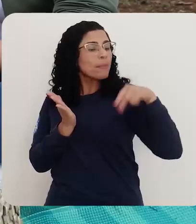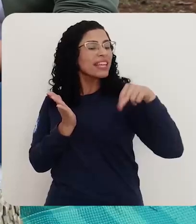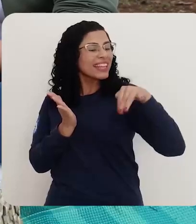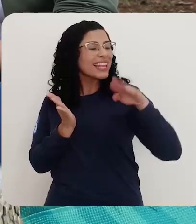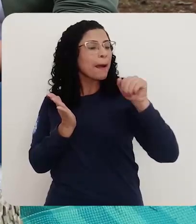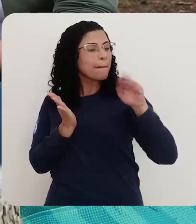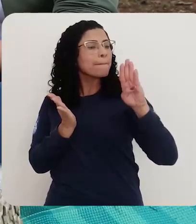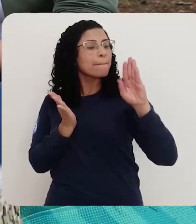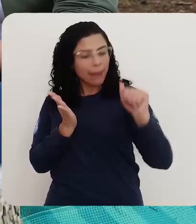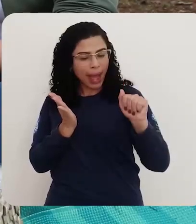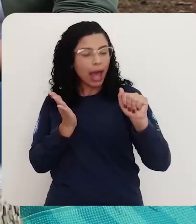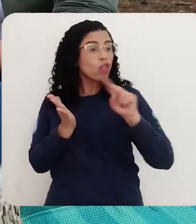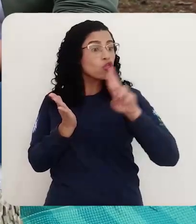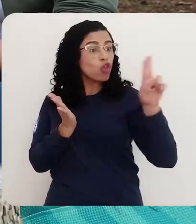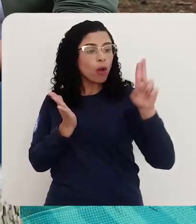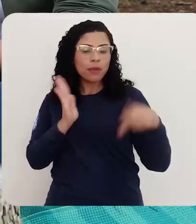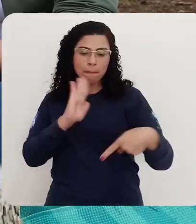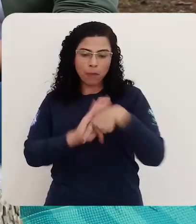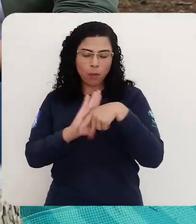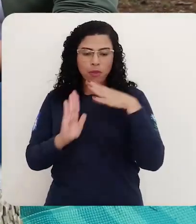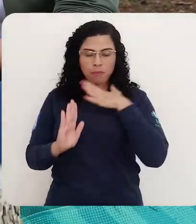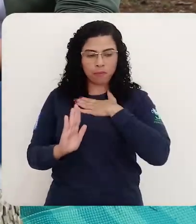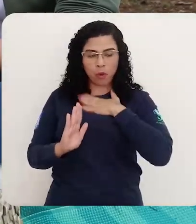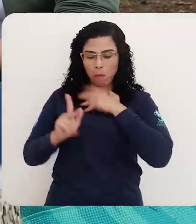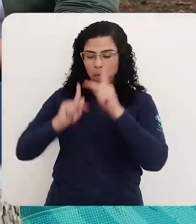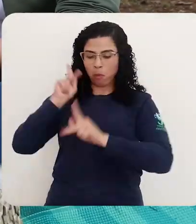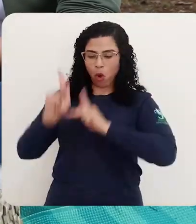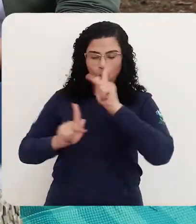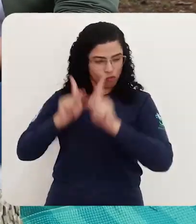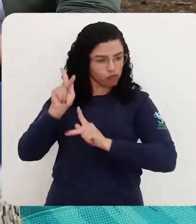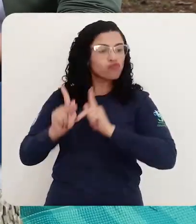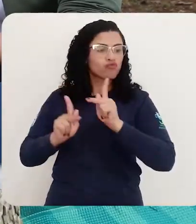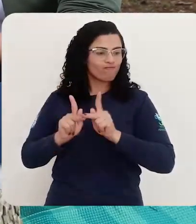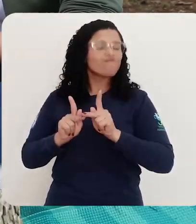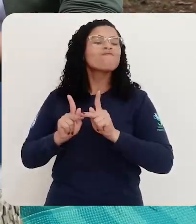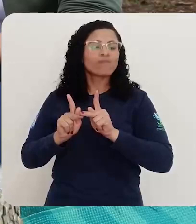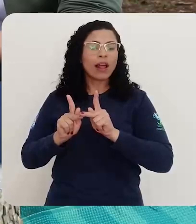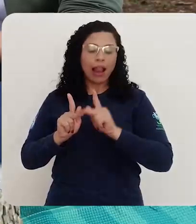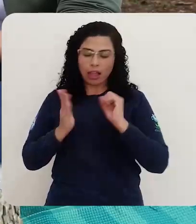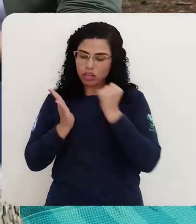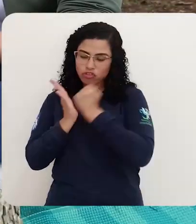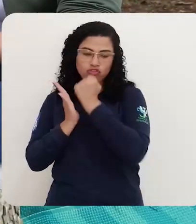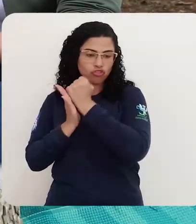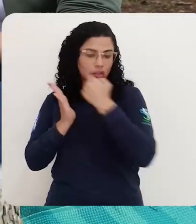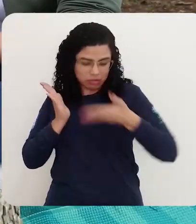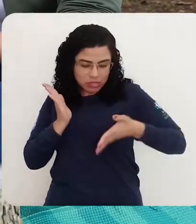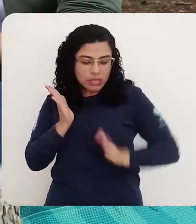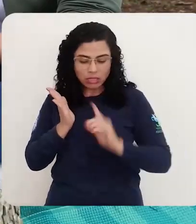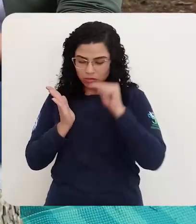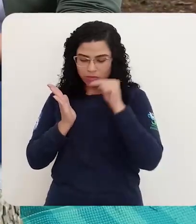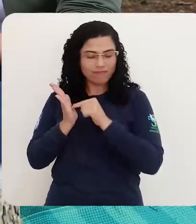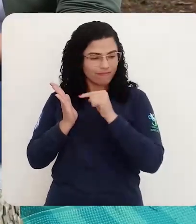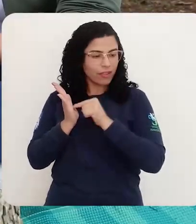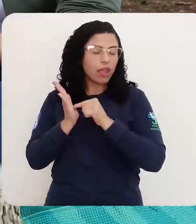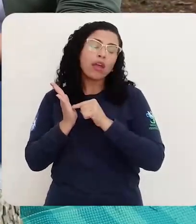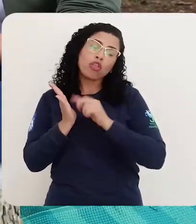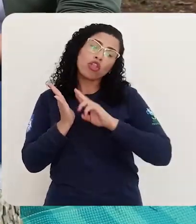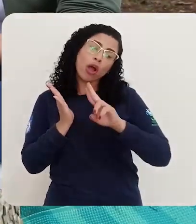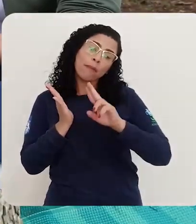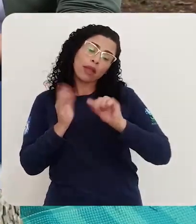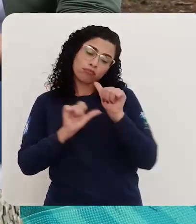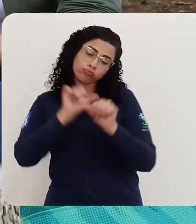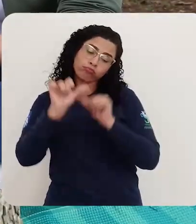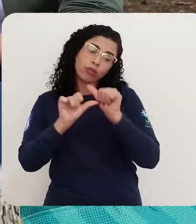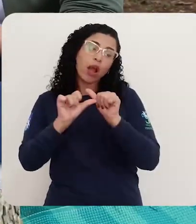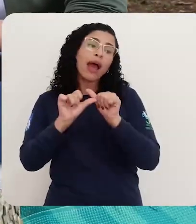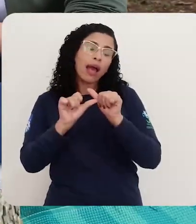Tupinambá, que é o nome dado à minha etnia. Certo. Eu sou da etnia Tupinambá. Então, no meu registro de nascimento, consta Edna Gama